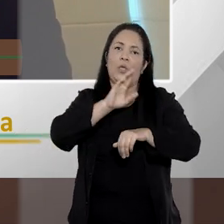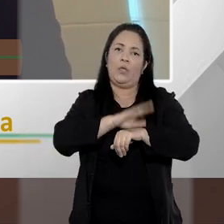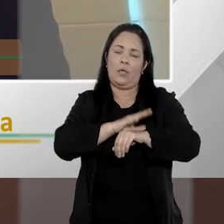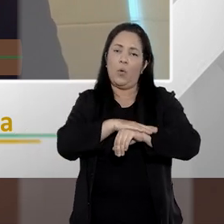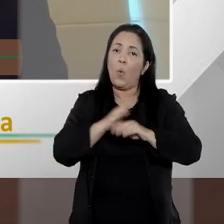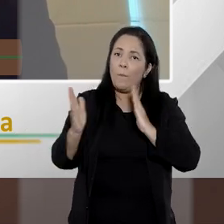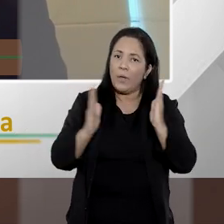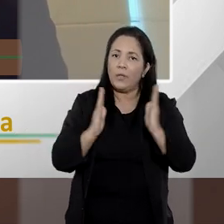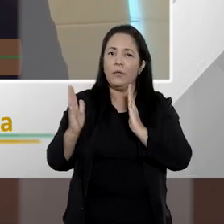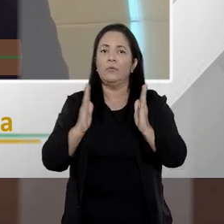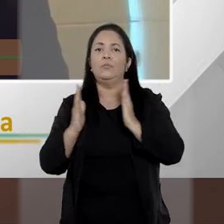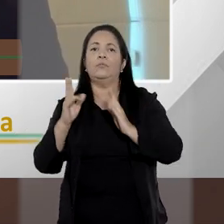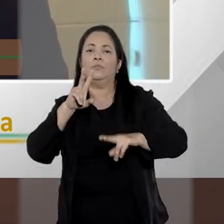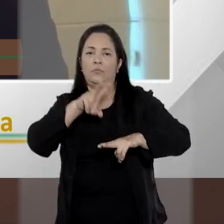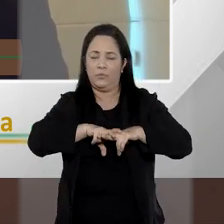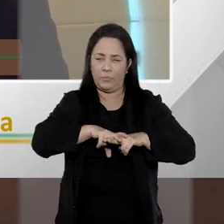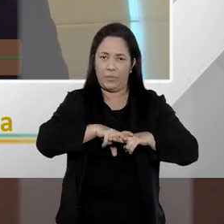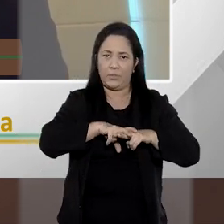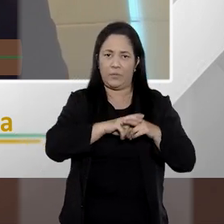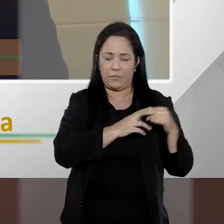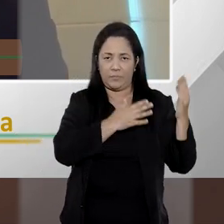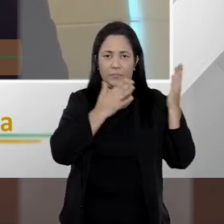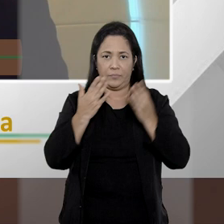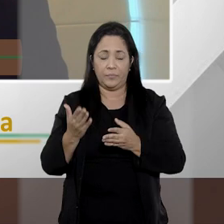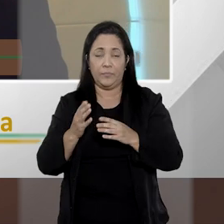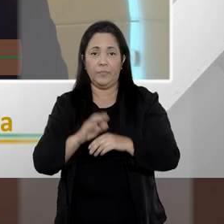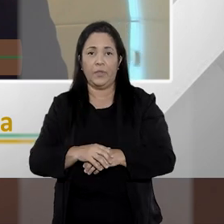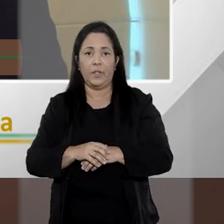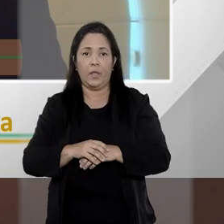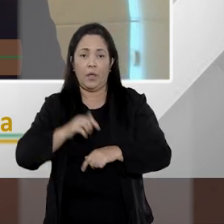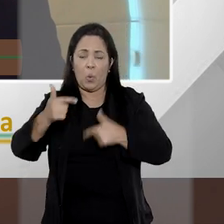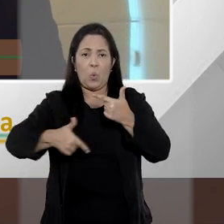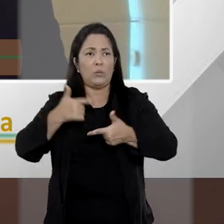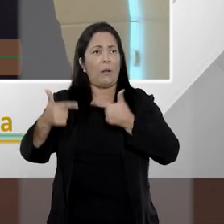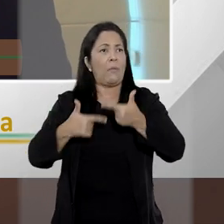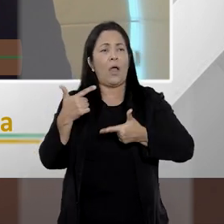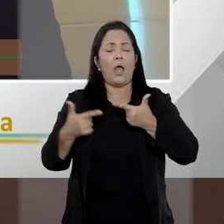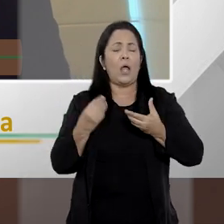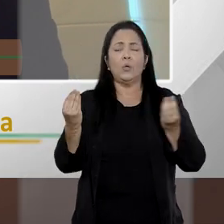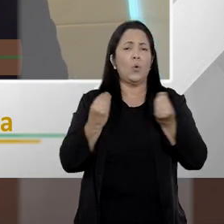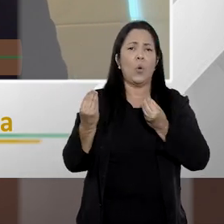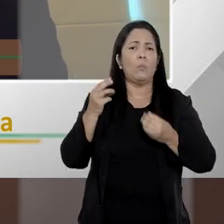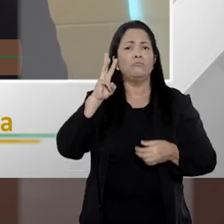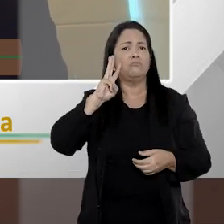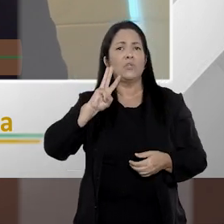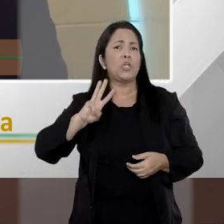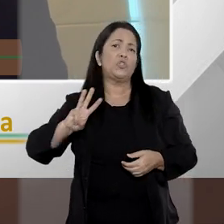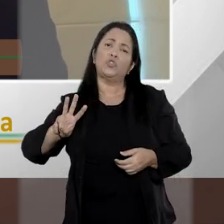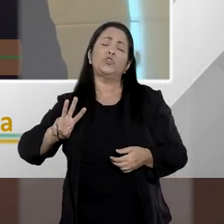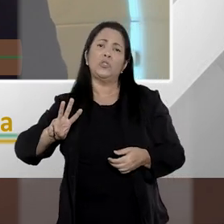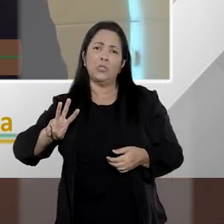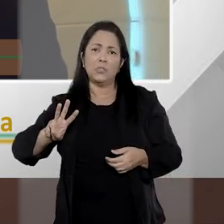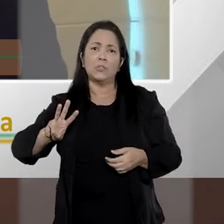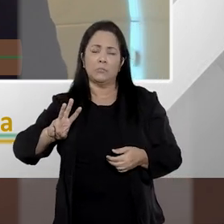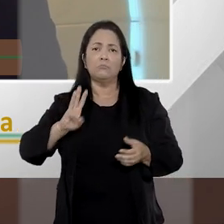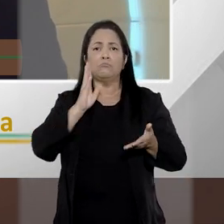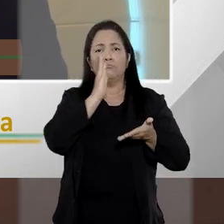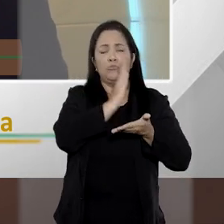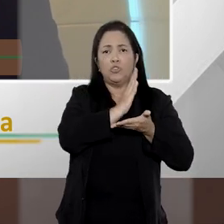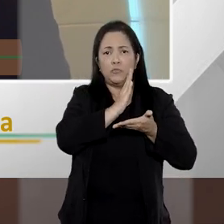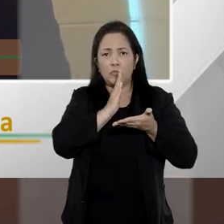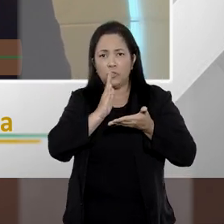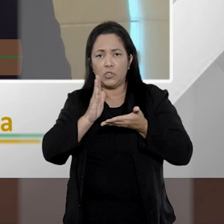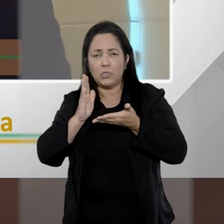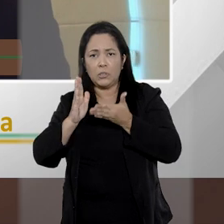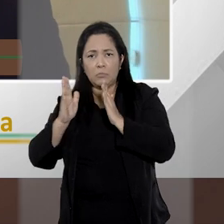linha geral, a remissão pelo trabalho, dividida ali em 3 dias, né, em virtude das cargas horárias dispostas na